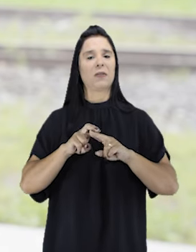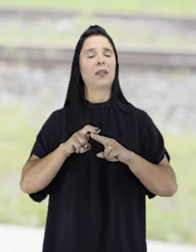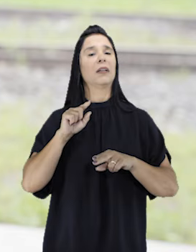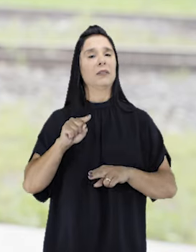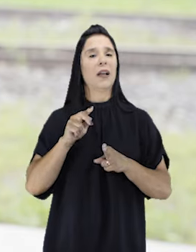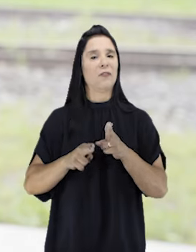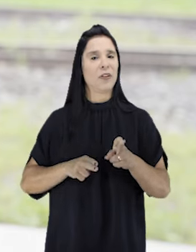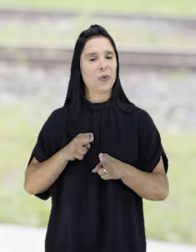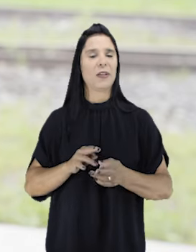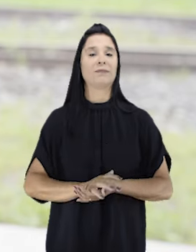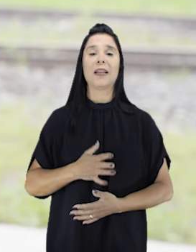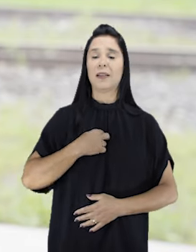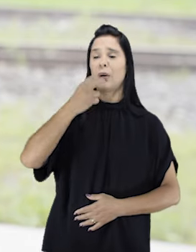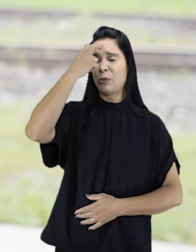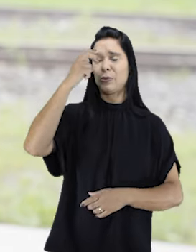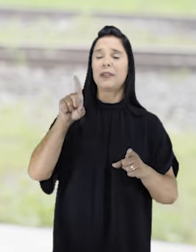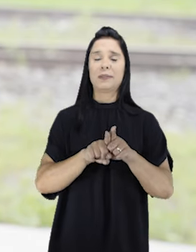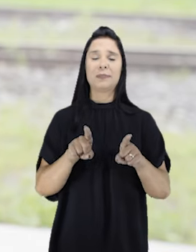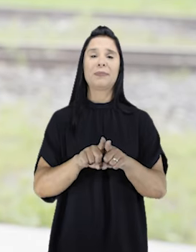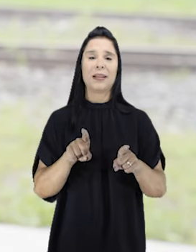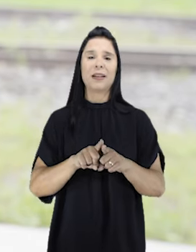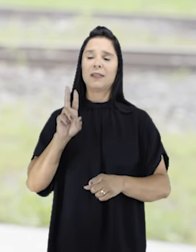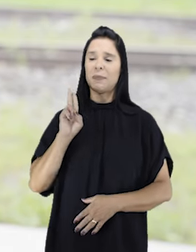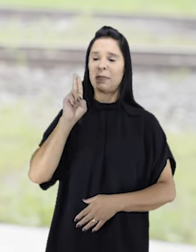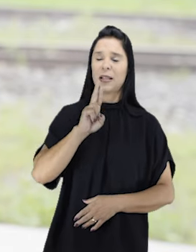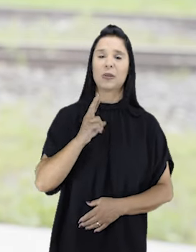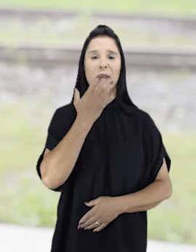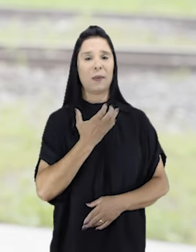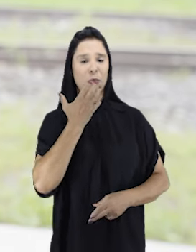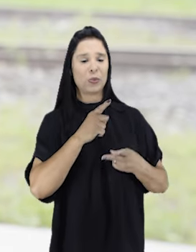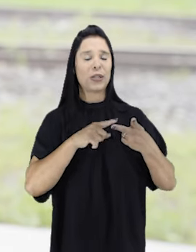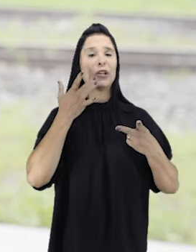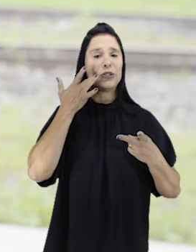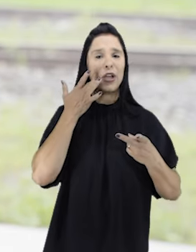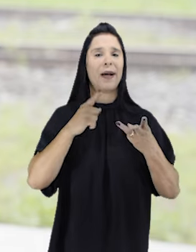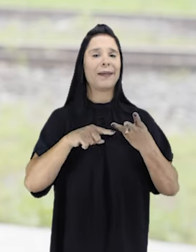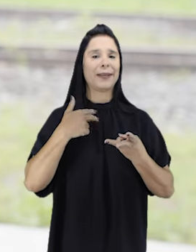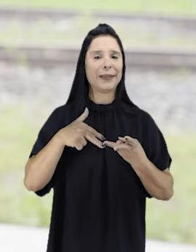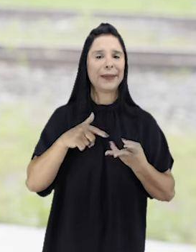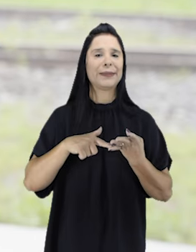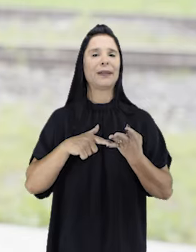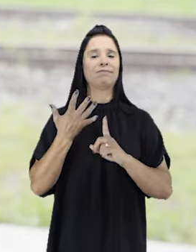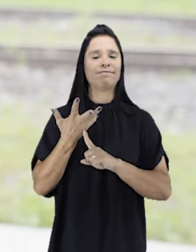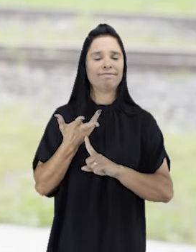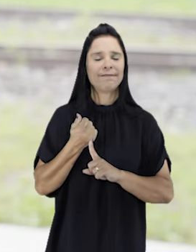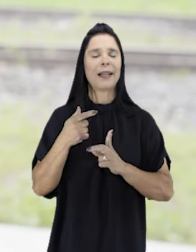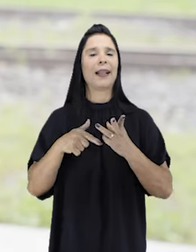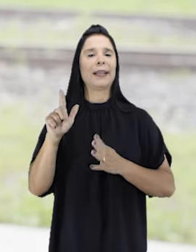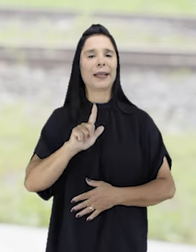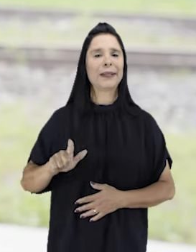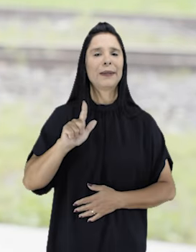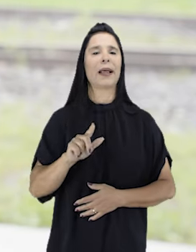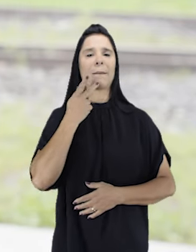cultural, nós temos, de fato, representações na música, no teatro, na dança, nas artes plásticas,